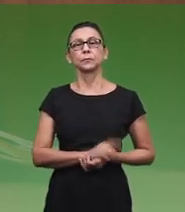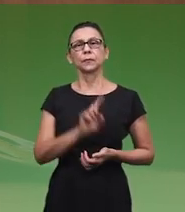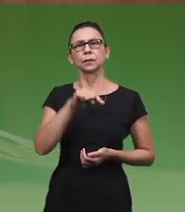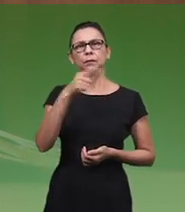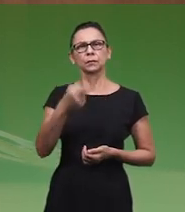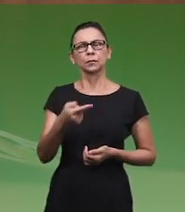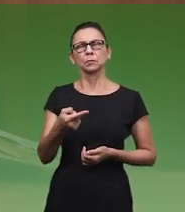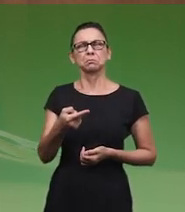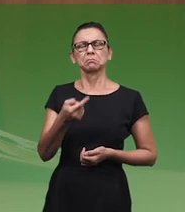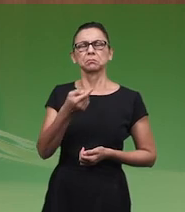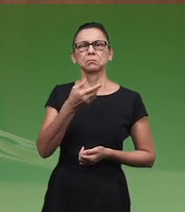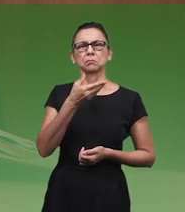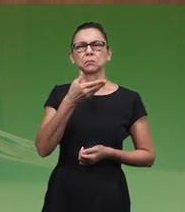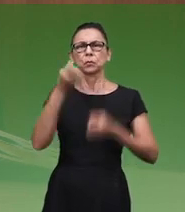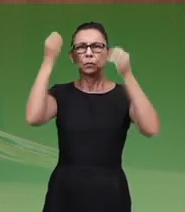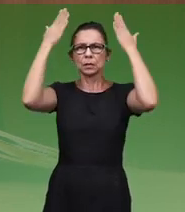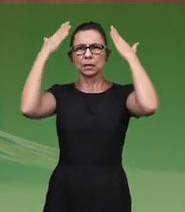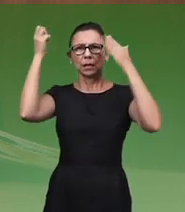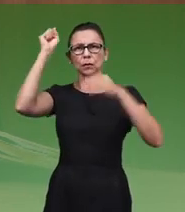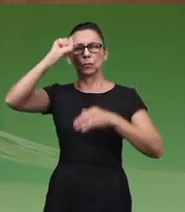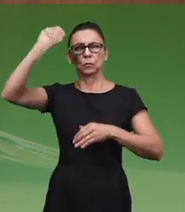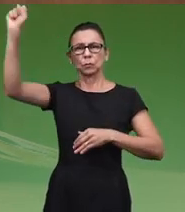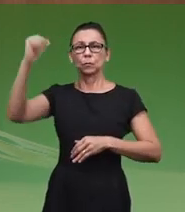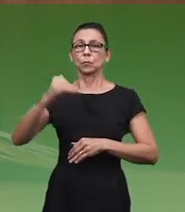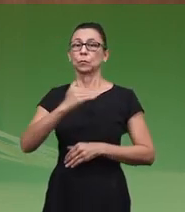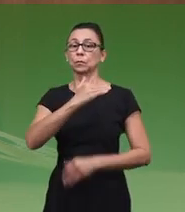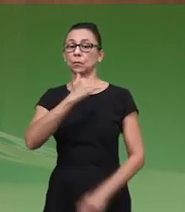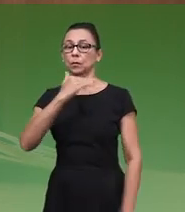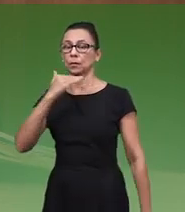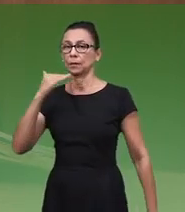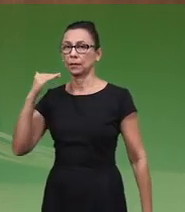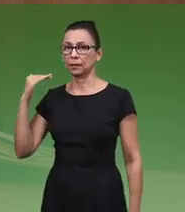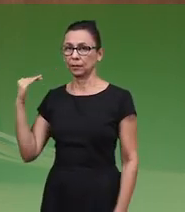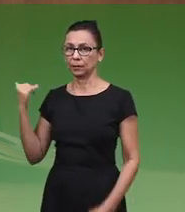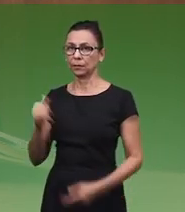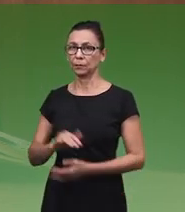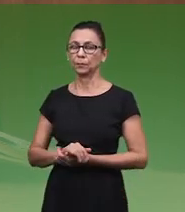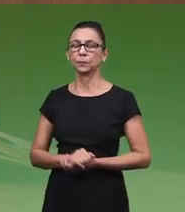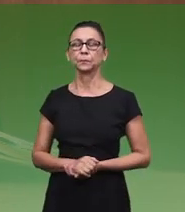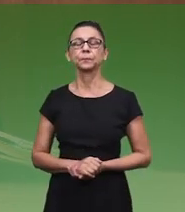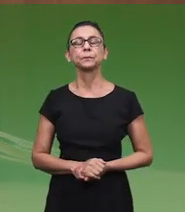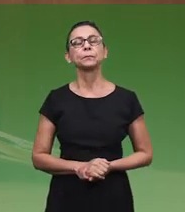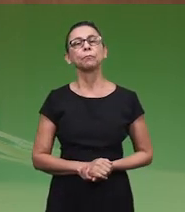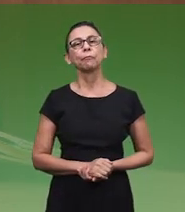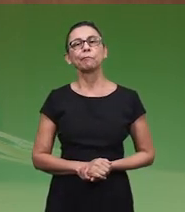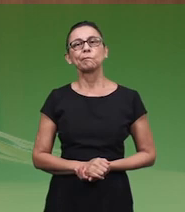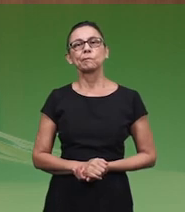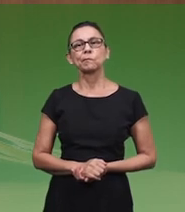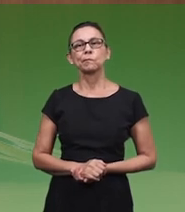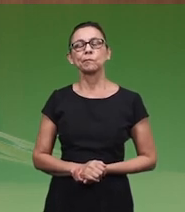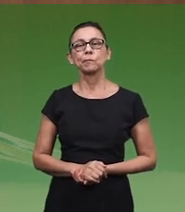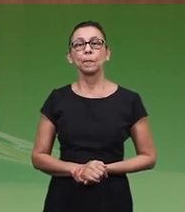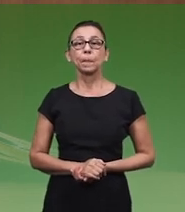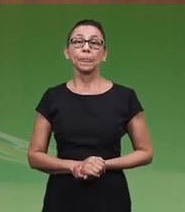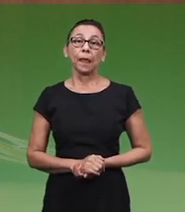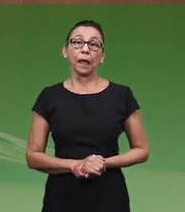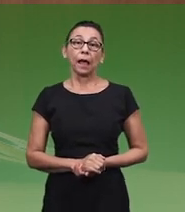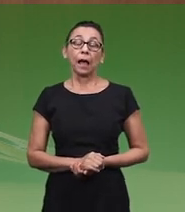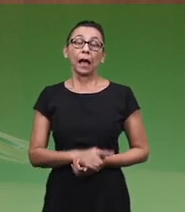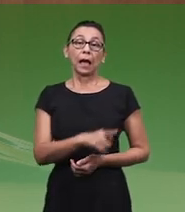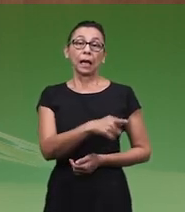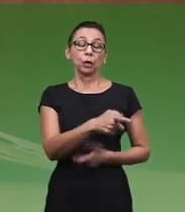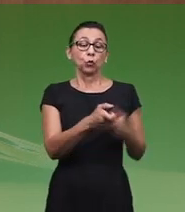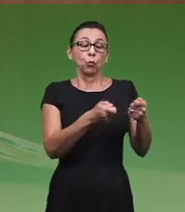Depois que Saul morreu, fazendo a lembrança que quando Saul morreu, o reino ficou